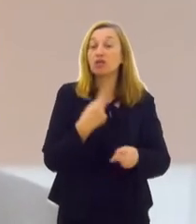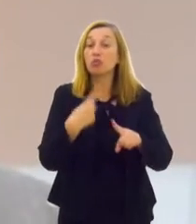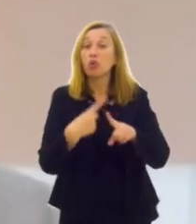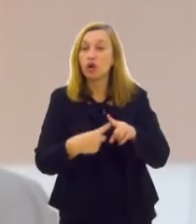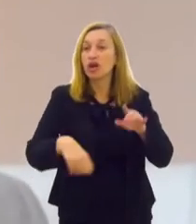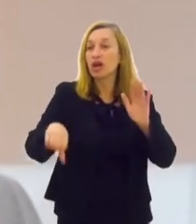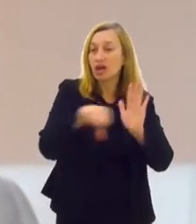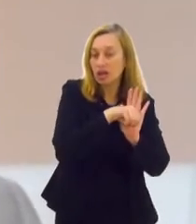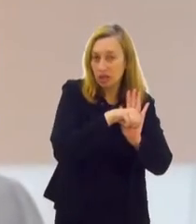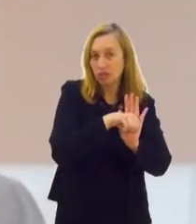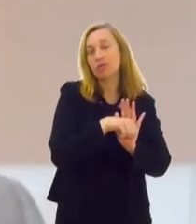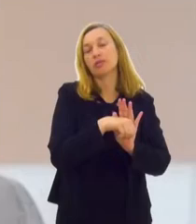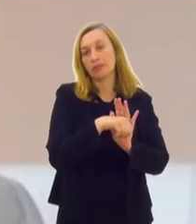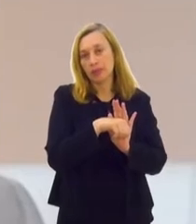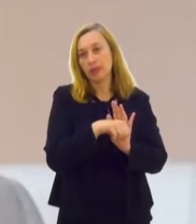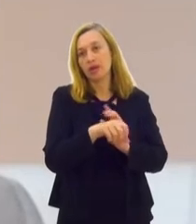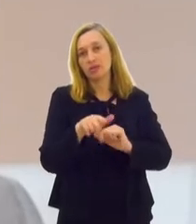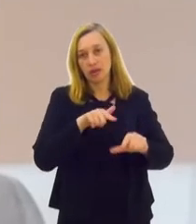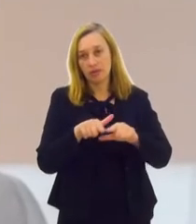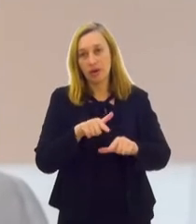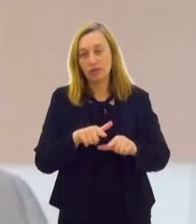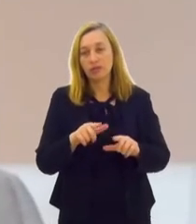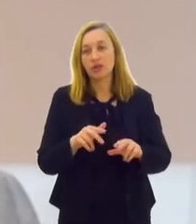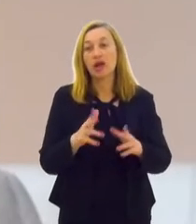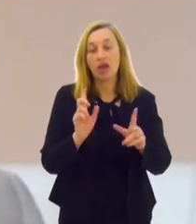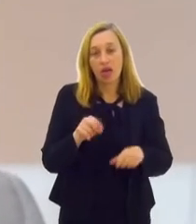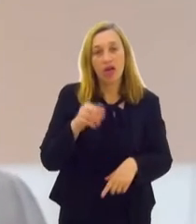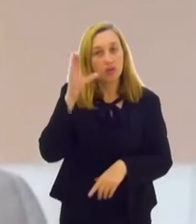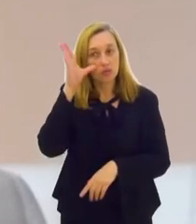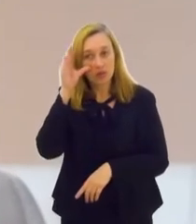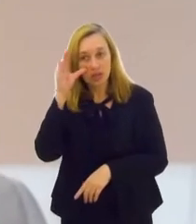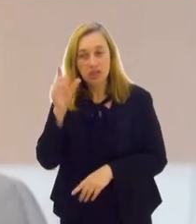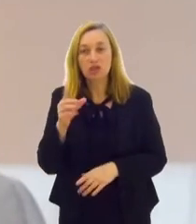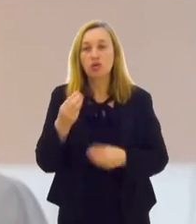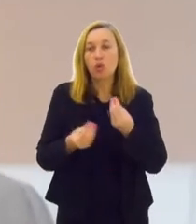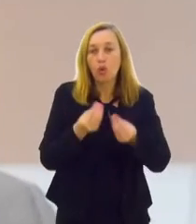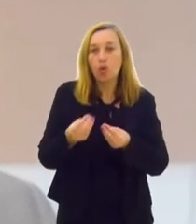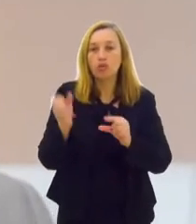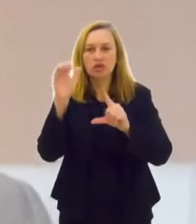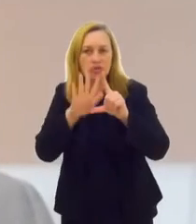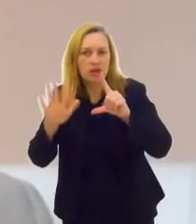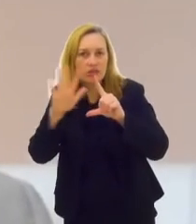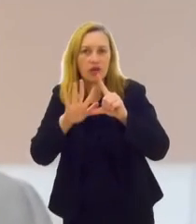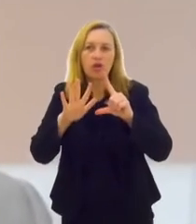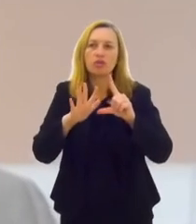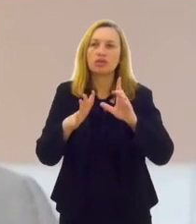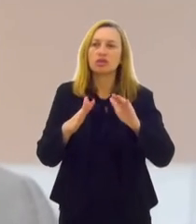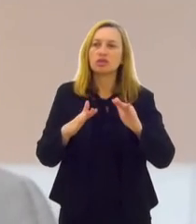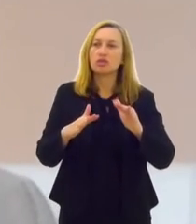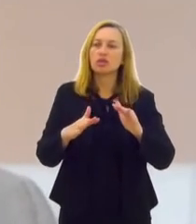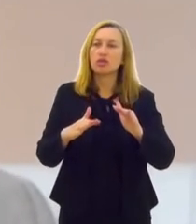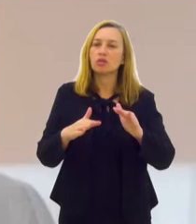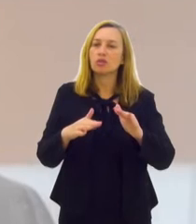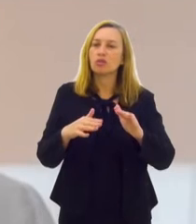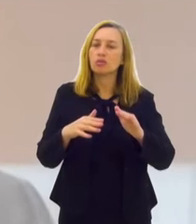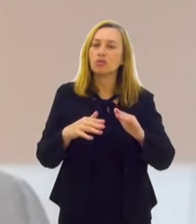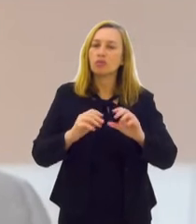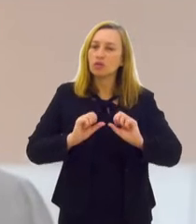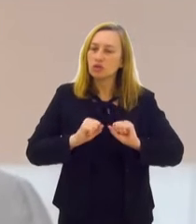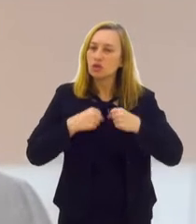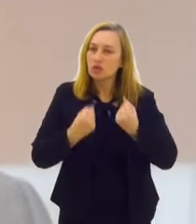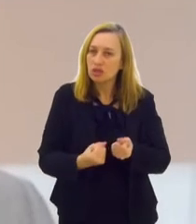também violam os termos de uso do serviço. Então, até uma forma interessante como essas plataformas estão